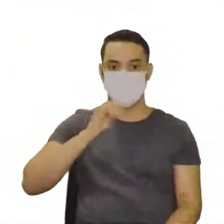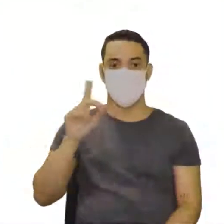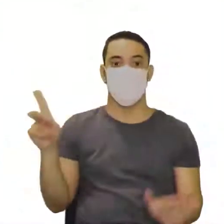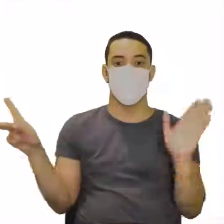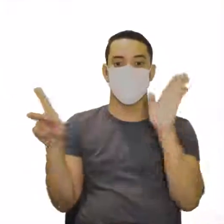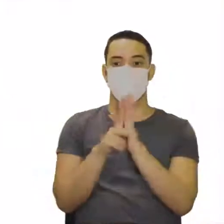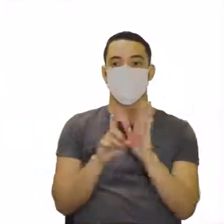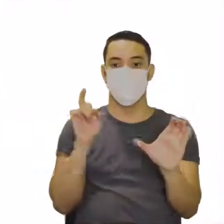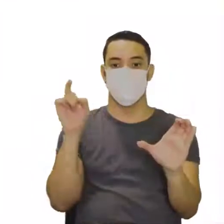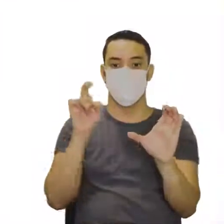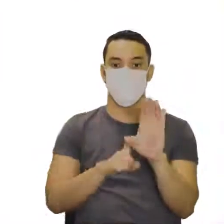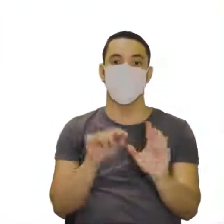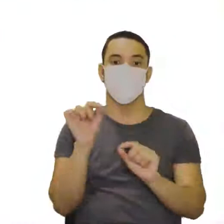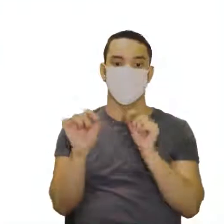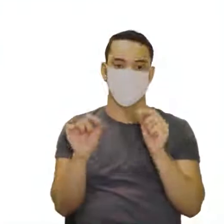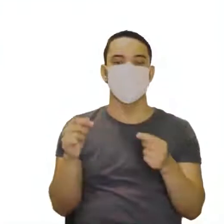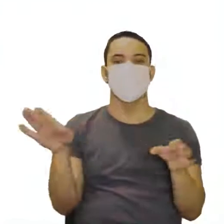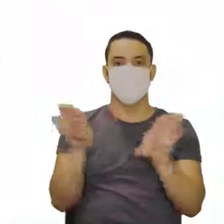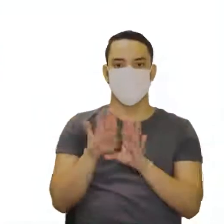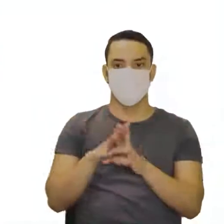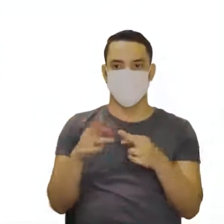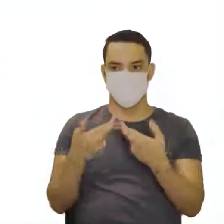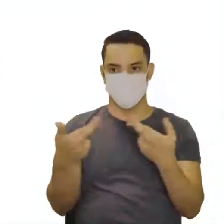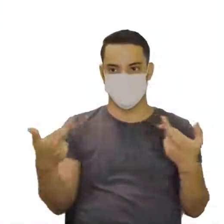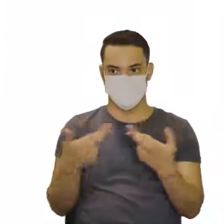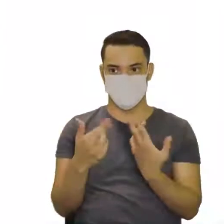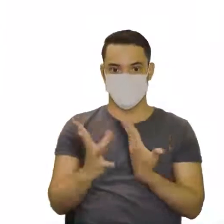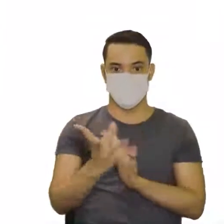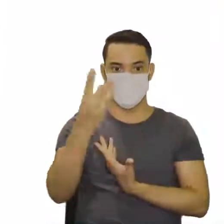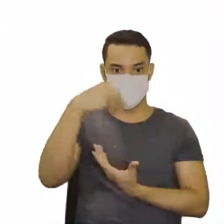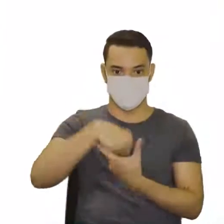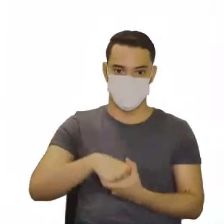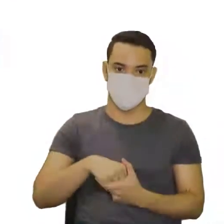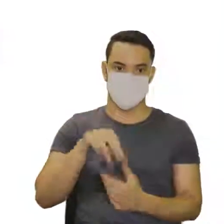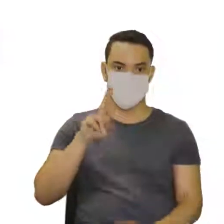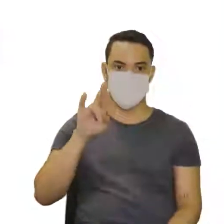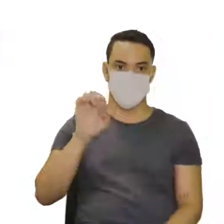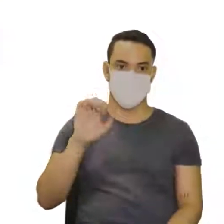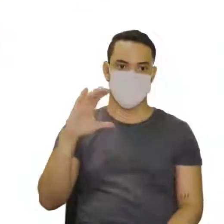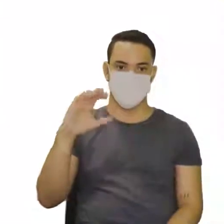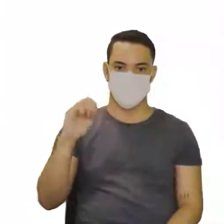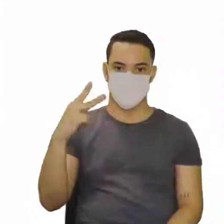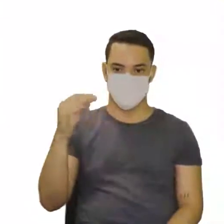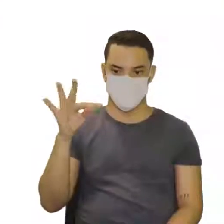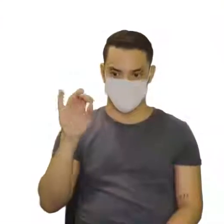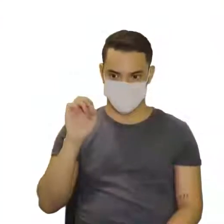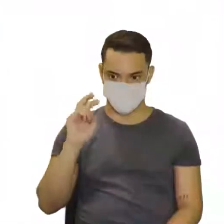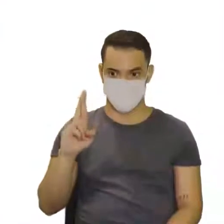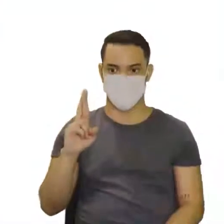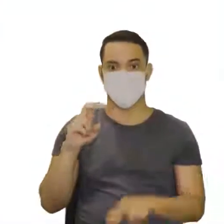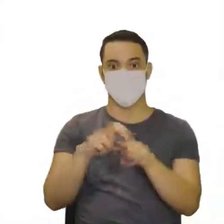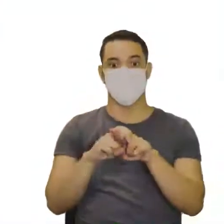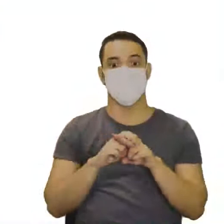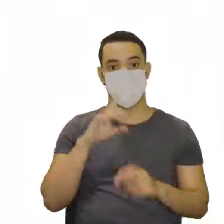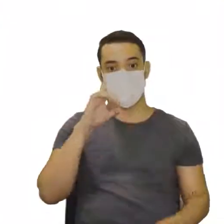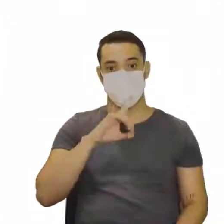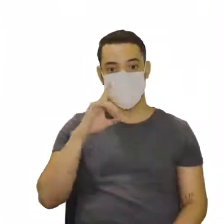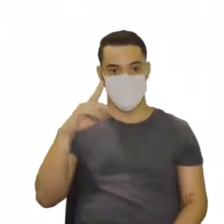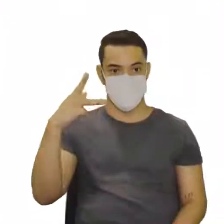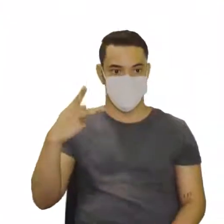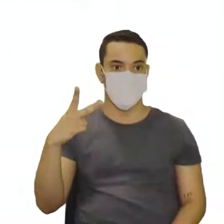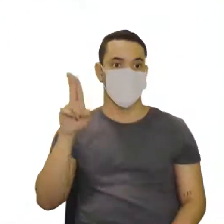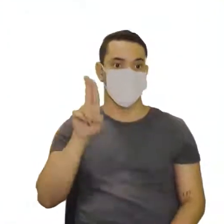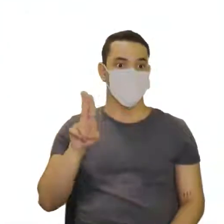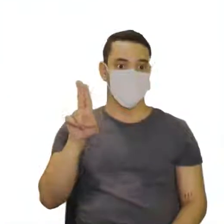devido também à resistência interna do receptor, tá? Então, pessoal, a DDP